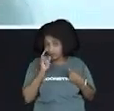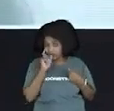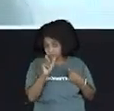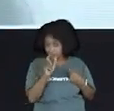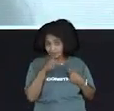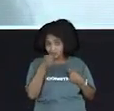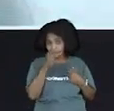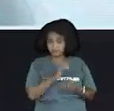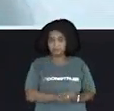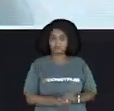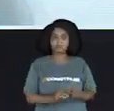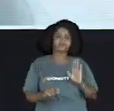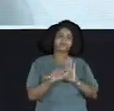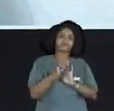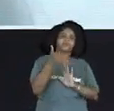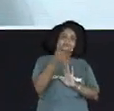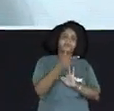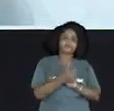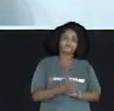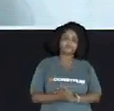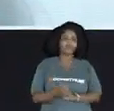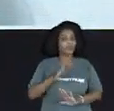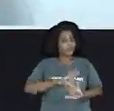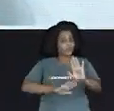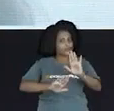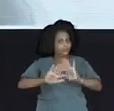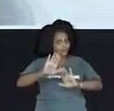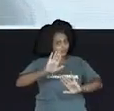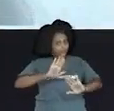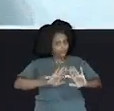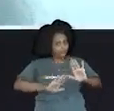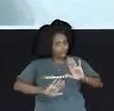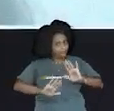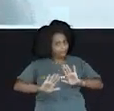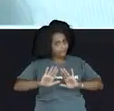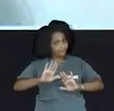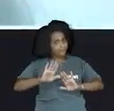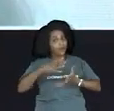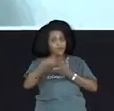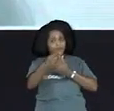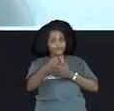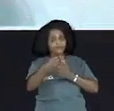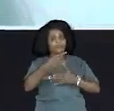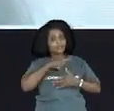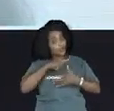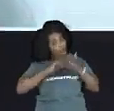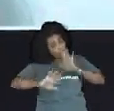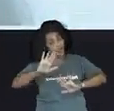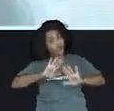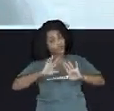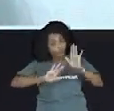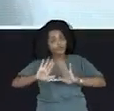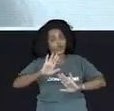agora diz assim Versículo 12 tenho cuidado se repete comigo cuidado